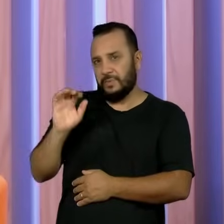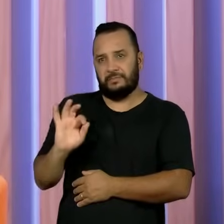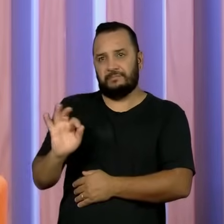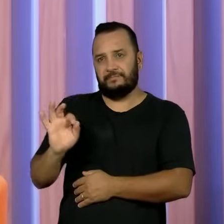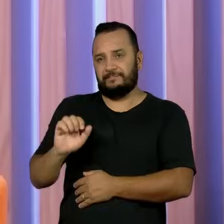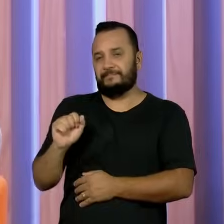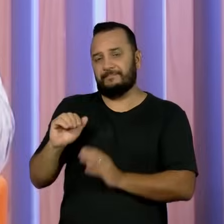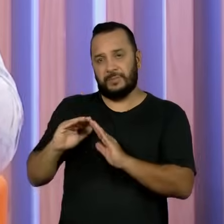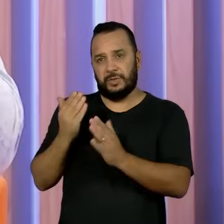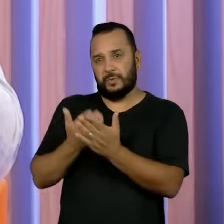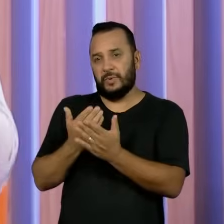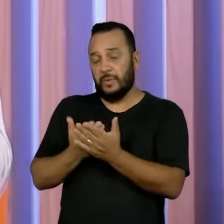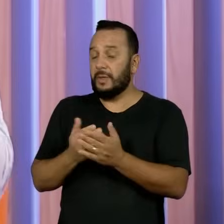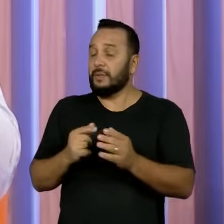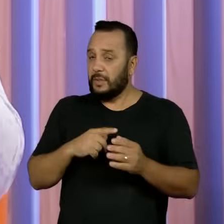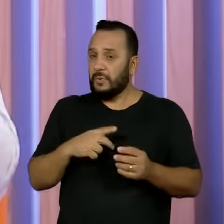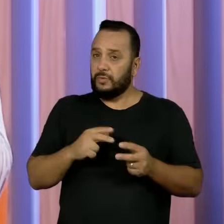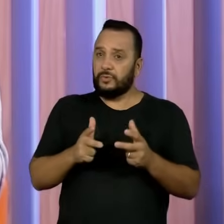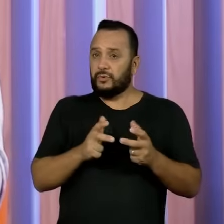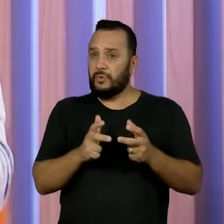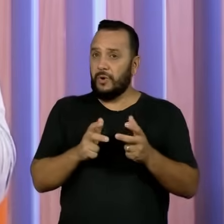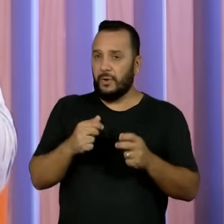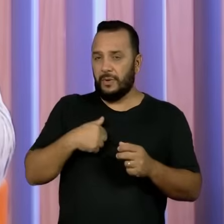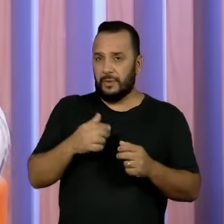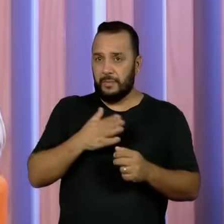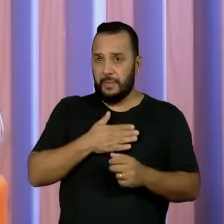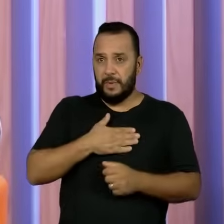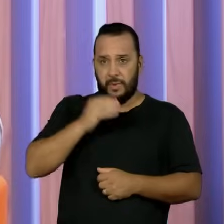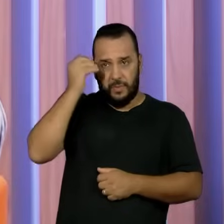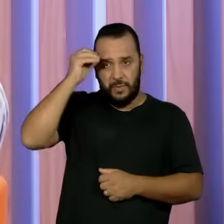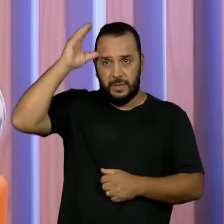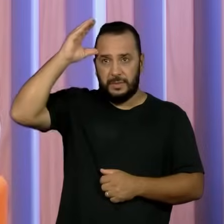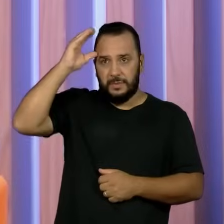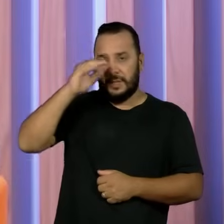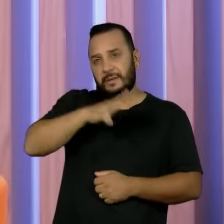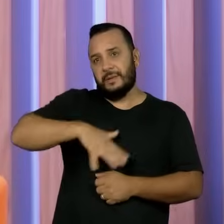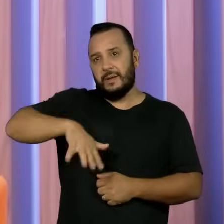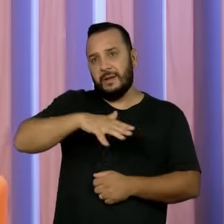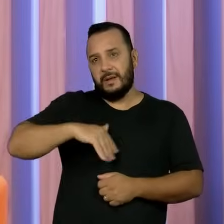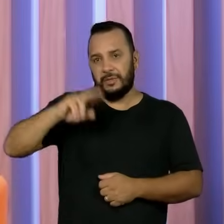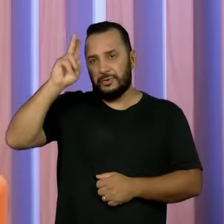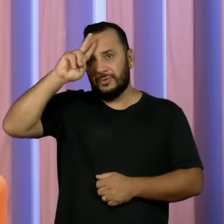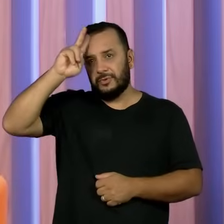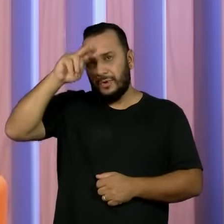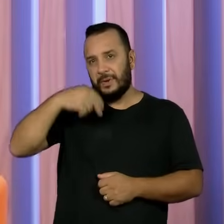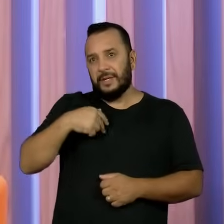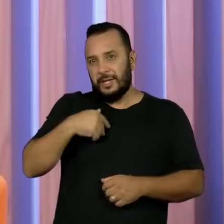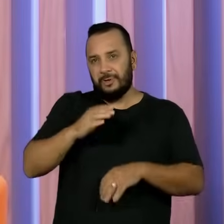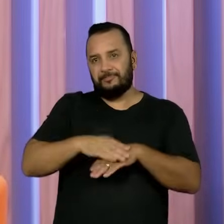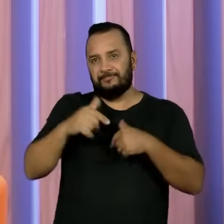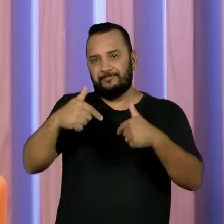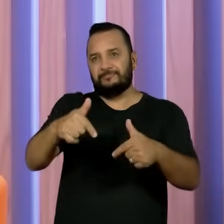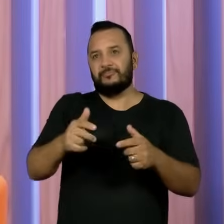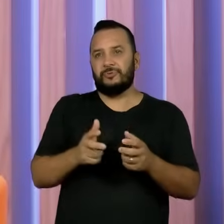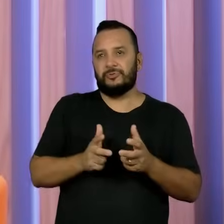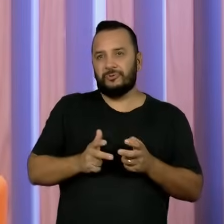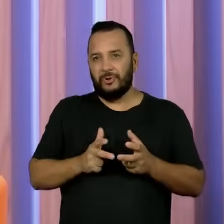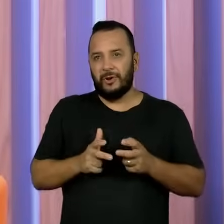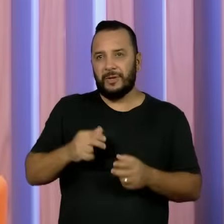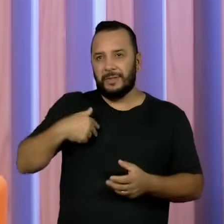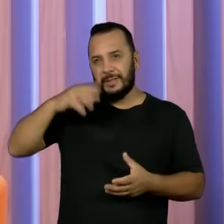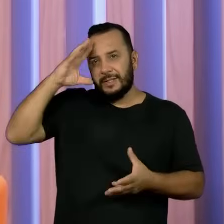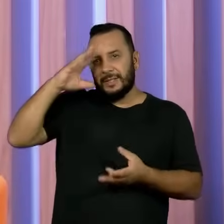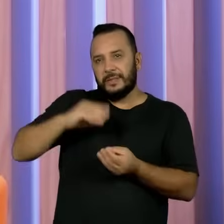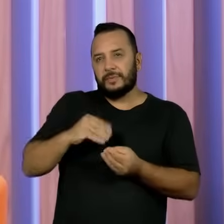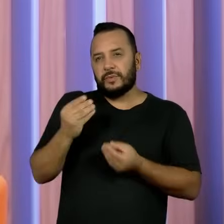jogos, eu consegui trazer todo o meu conhecimento da história e aplicar nos jogos, entendendo como é